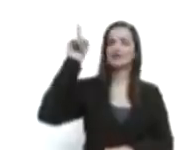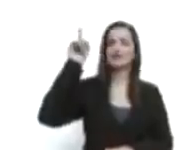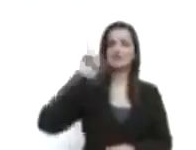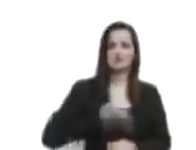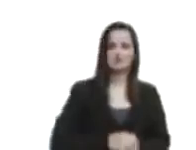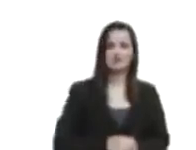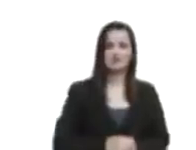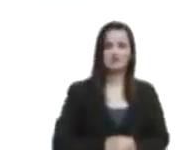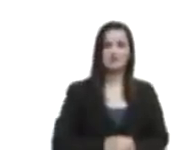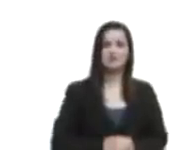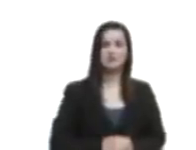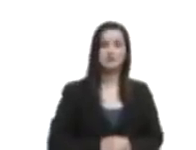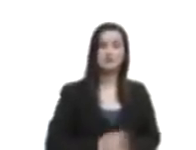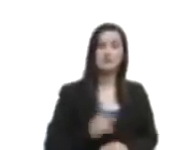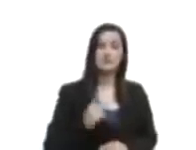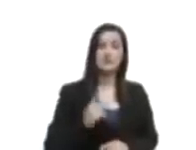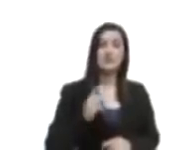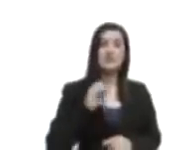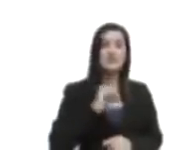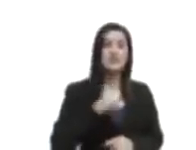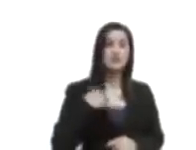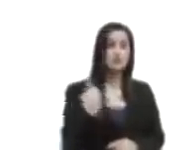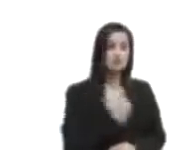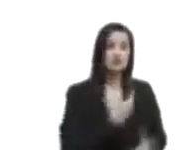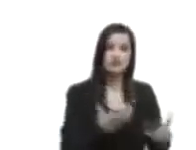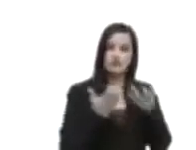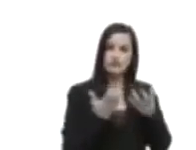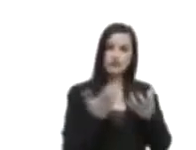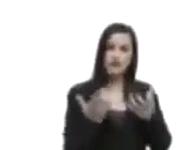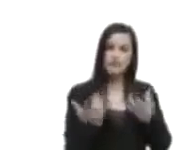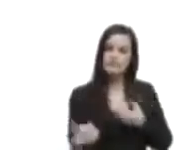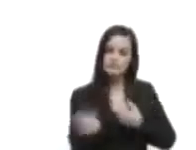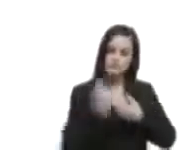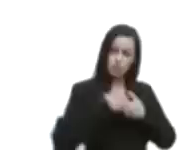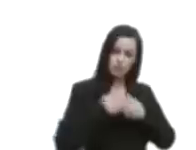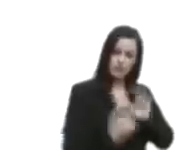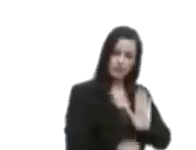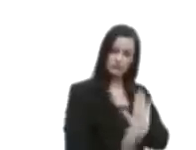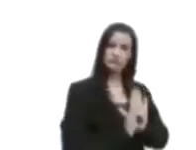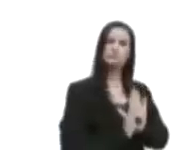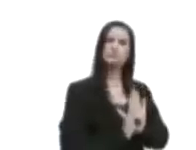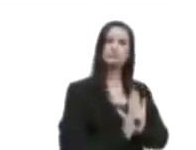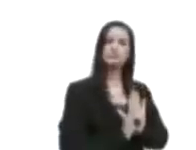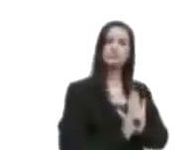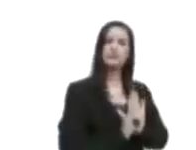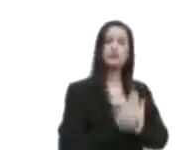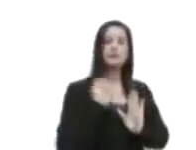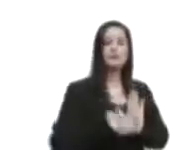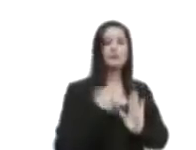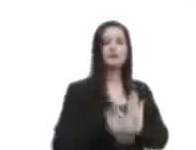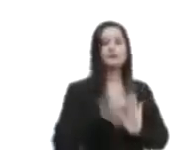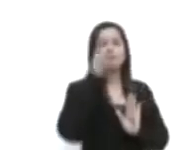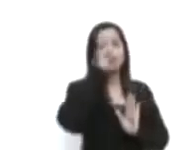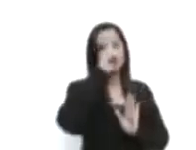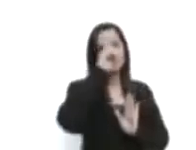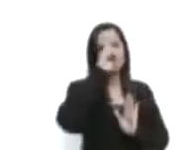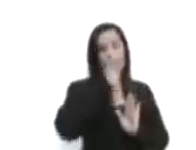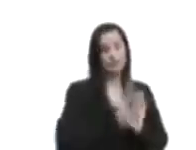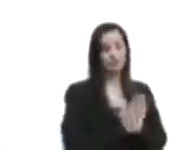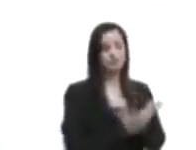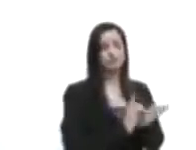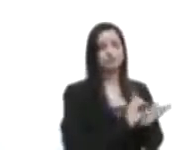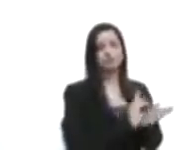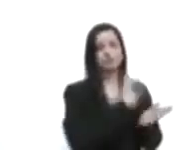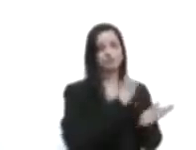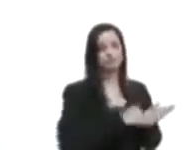Para recuperarmos essa identidade, nós devemos voltar às Escrituras, a fim de recuperar